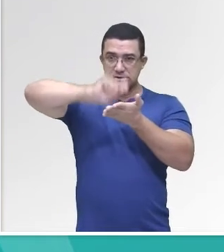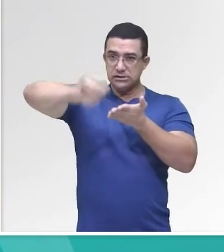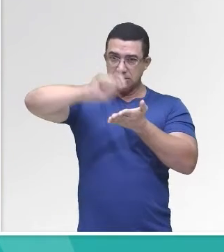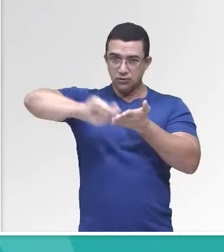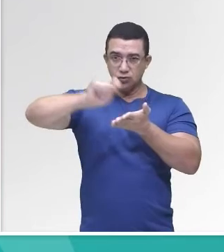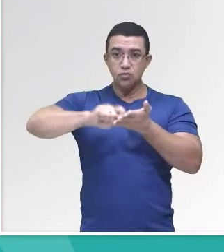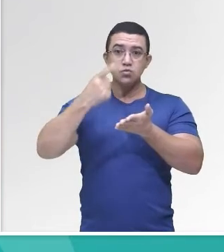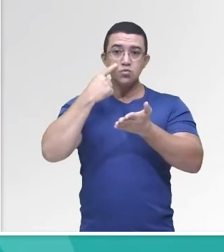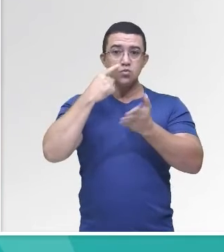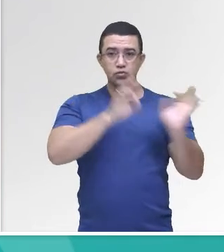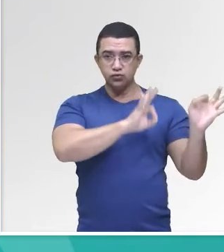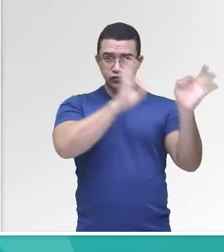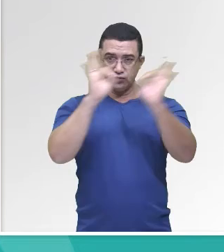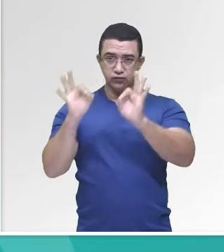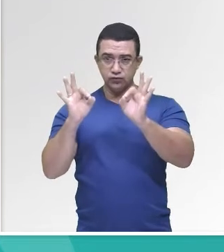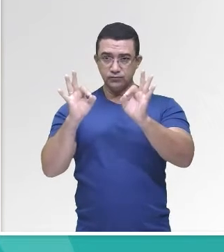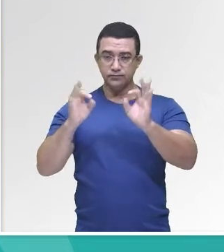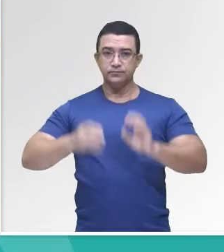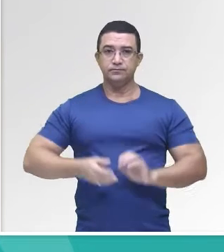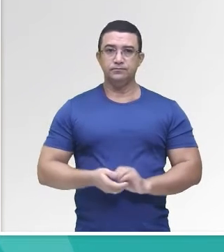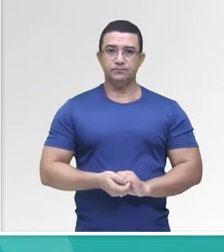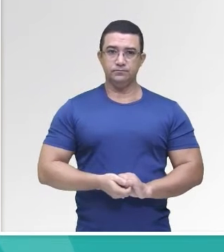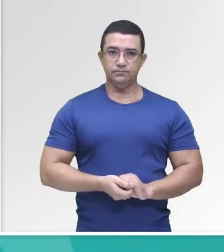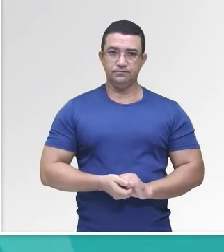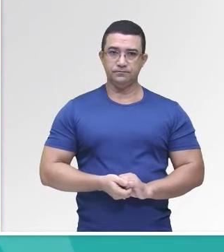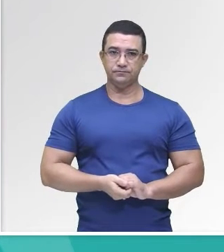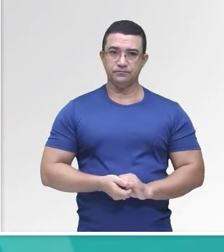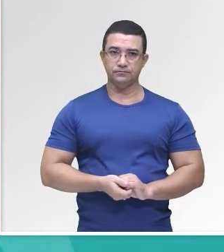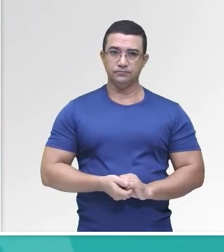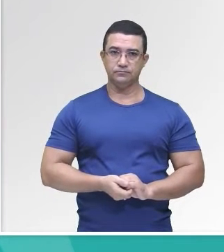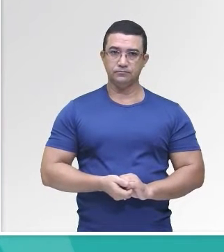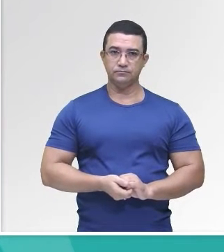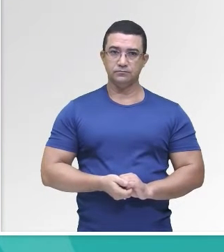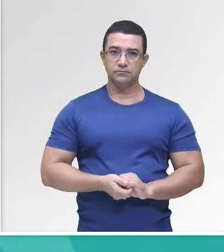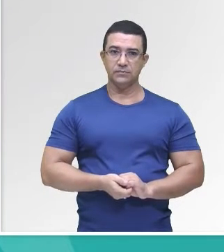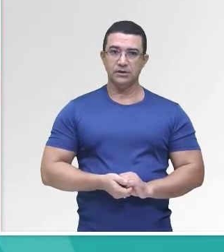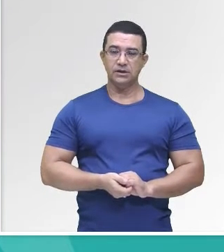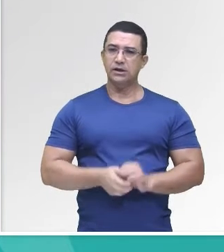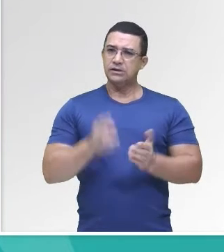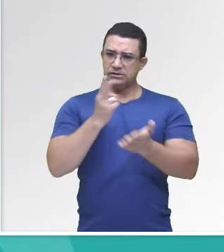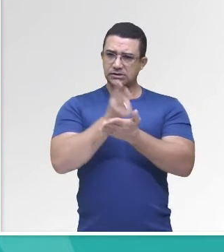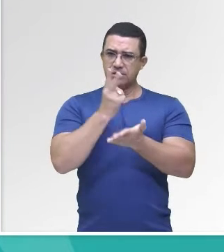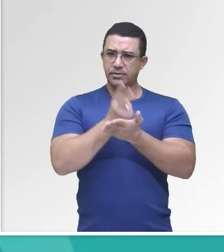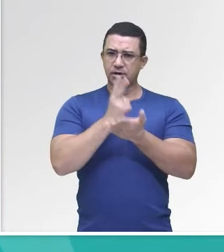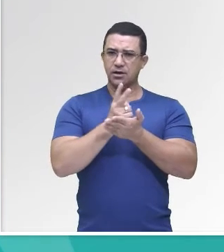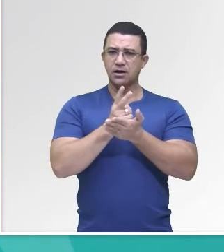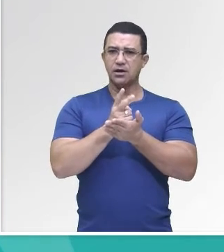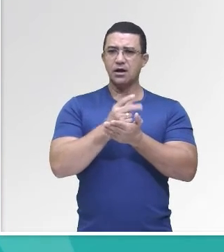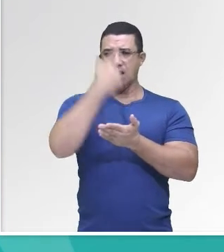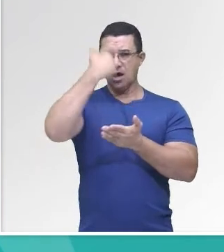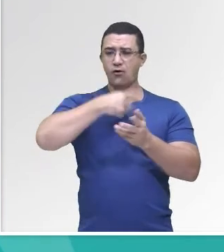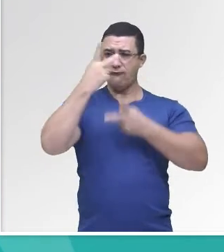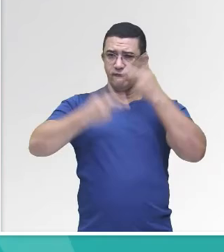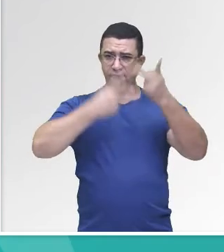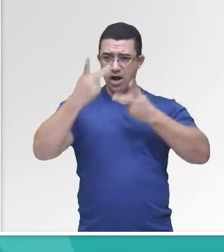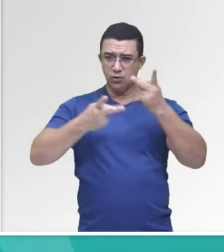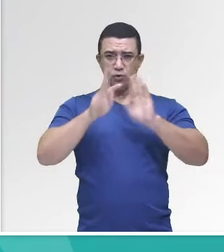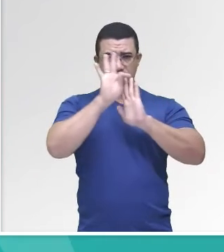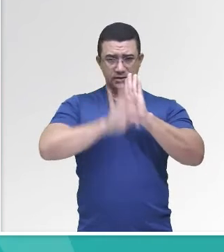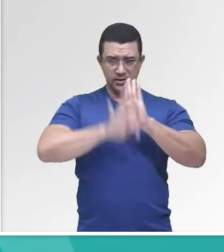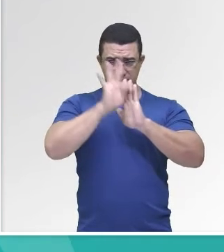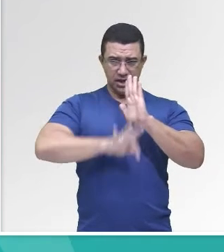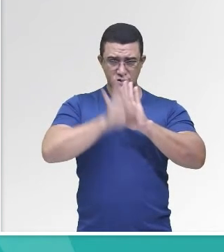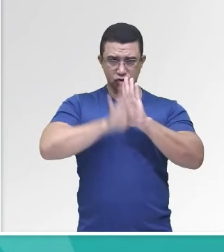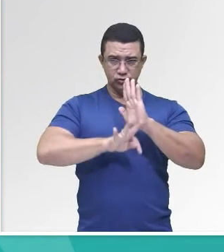Vejamos, então. Observe que sempre que eu falo para vocês o que? Olha, quando a gente vai falar sobre texto,